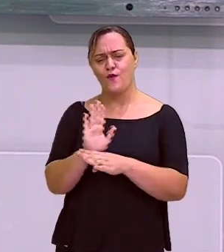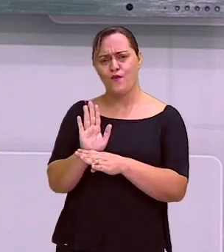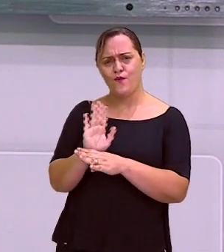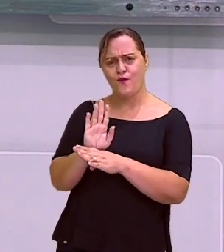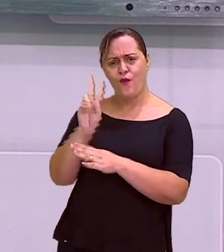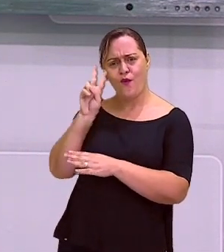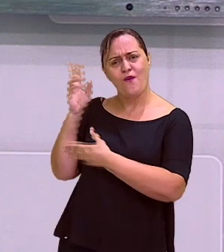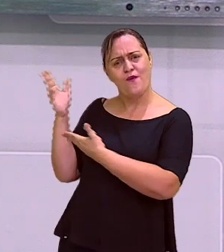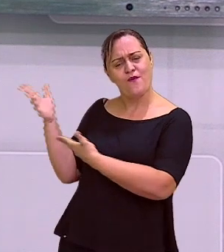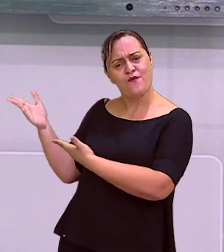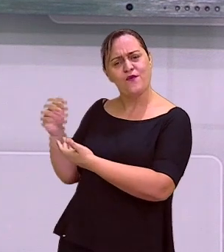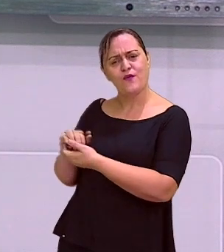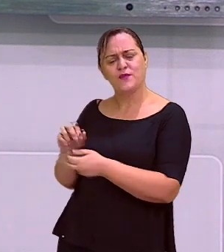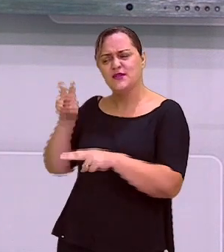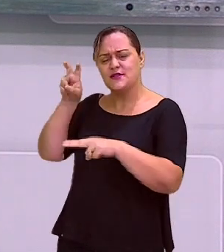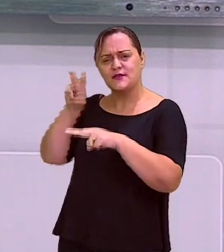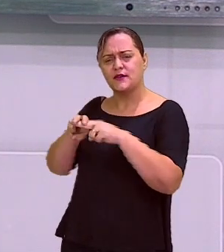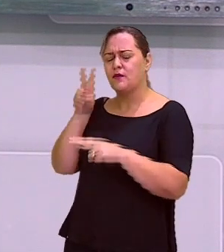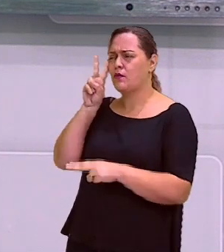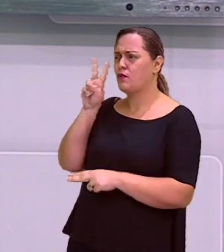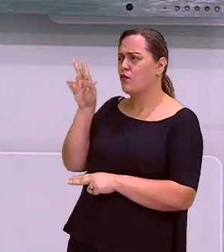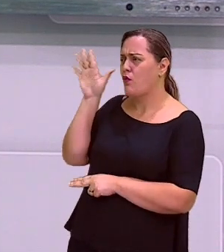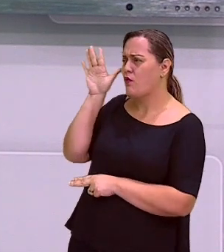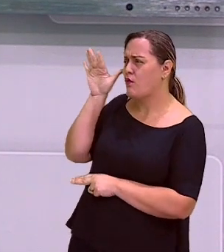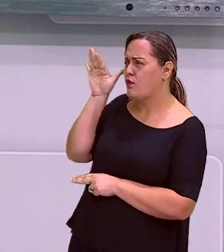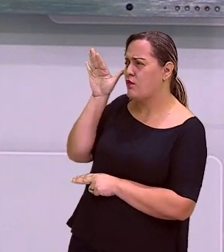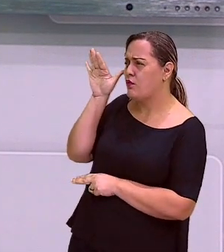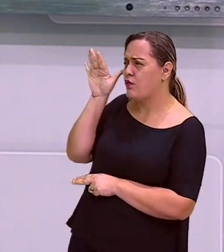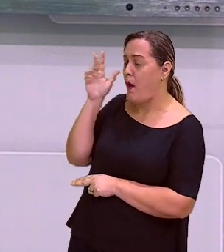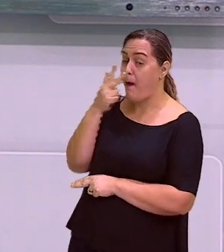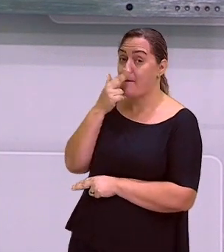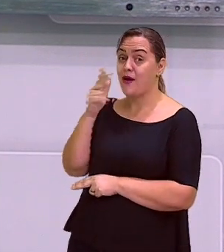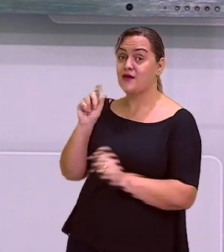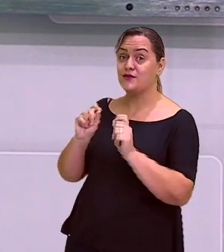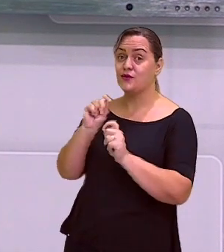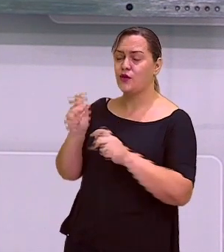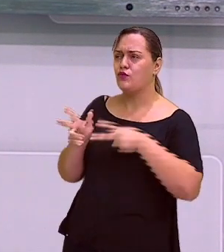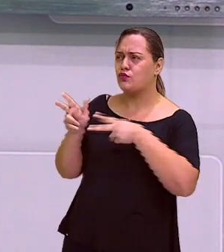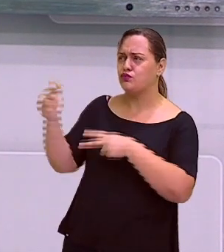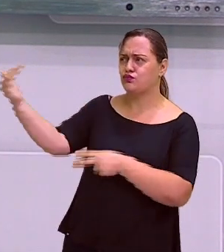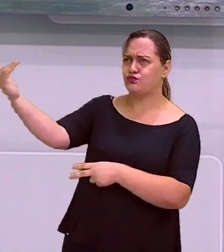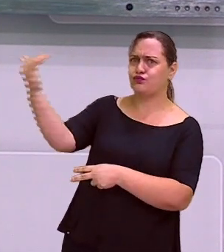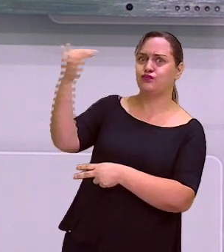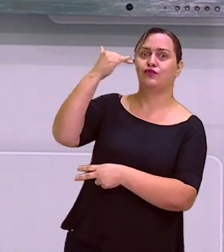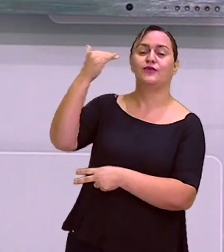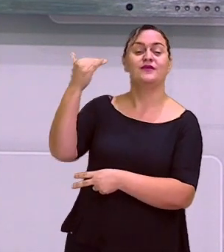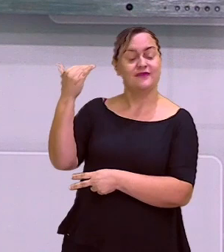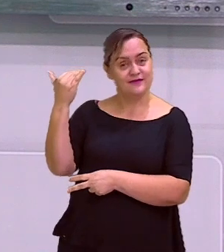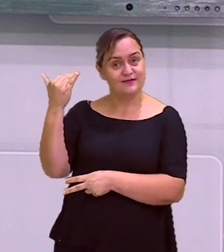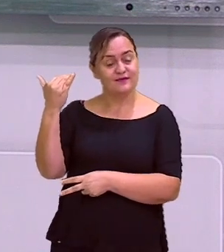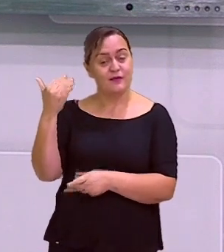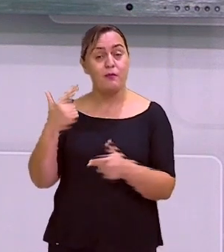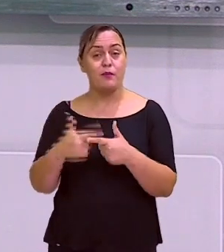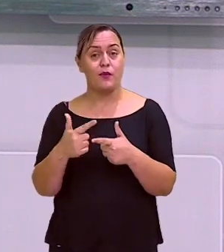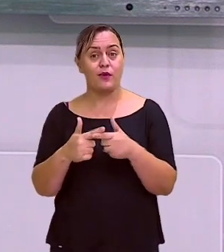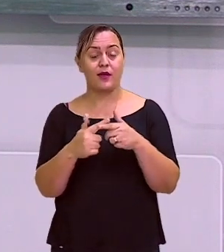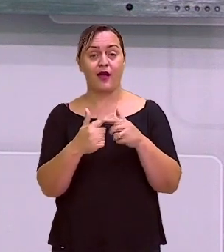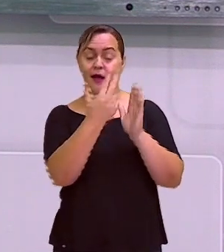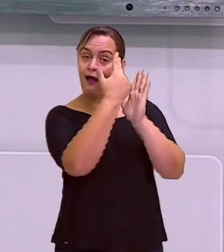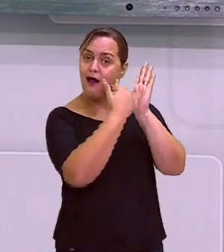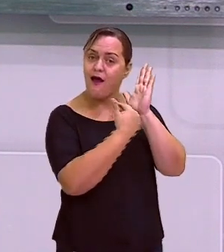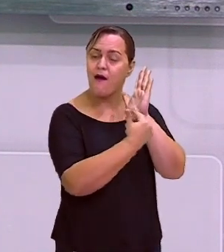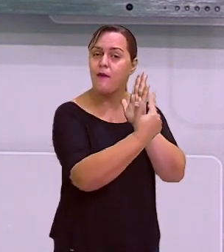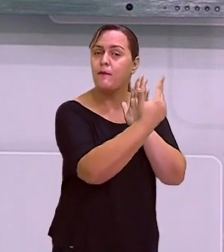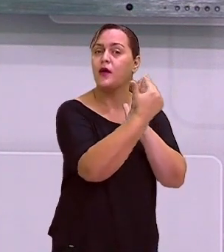iam ser atropelados pelo trem. Isso significa o quê, gente? Que a projeção estava chegando